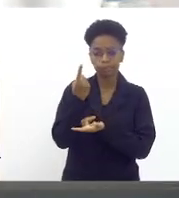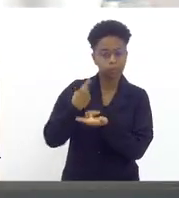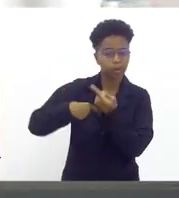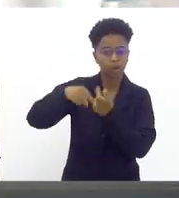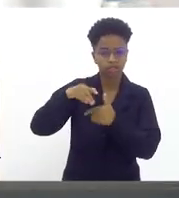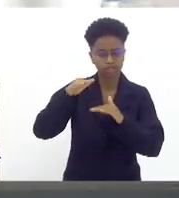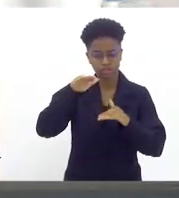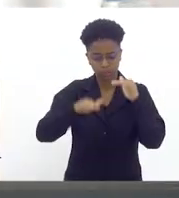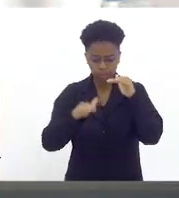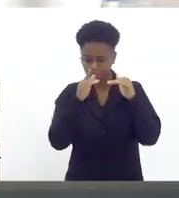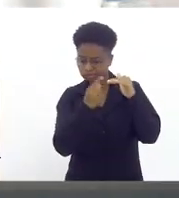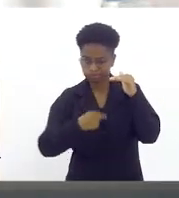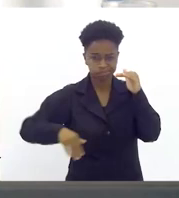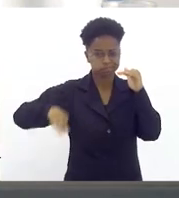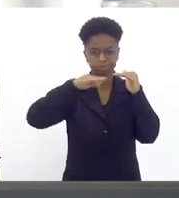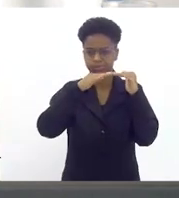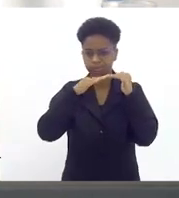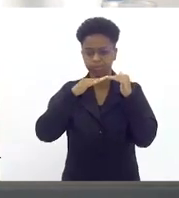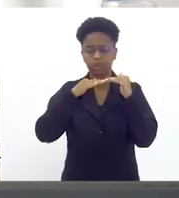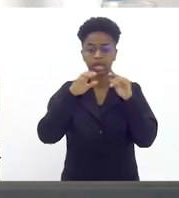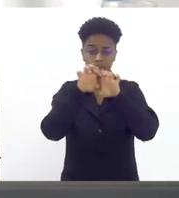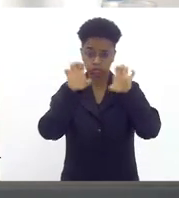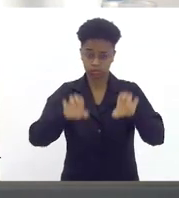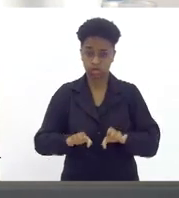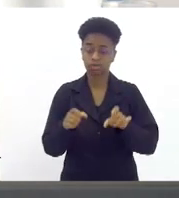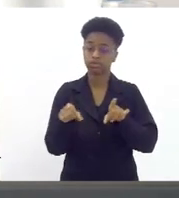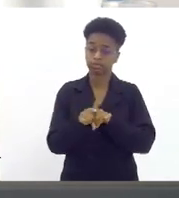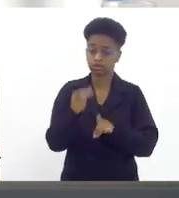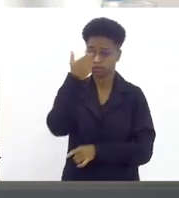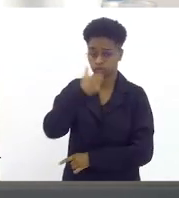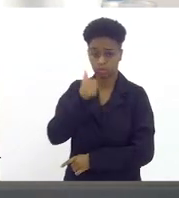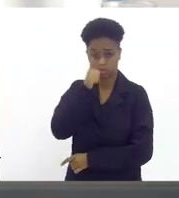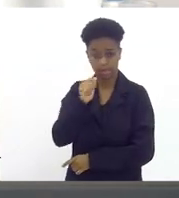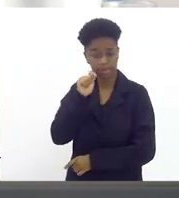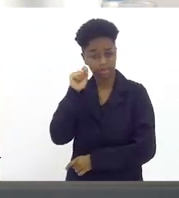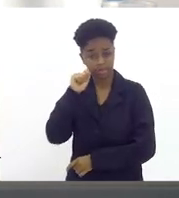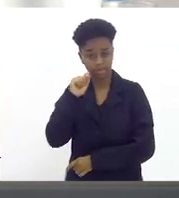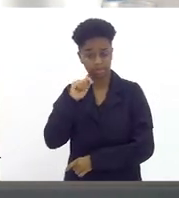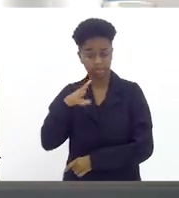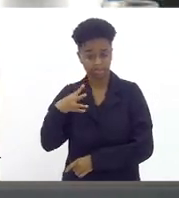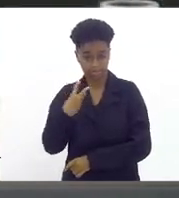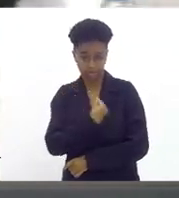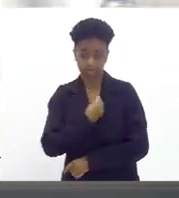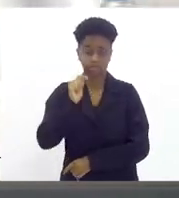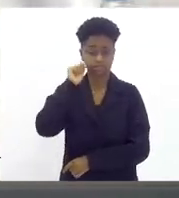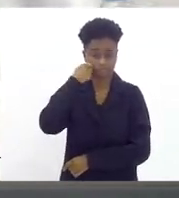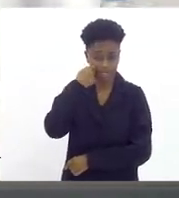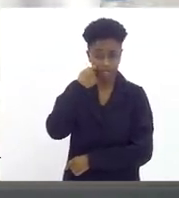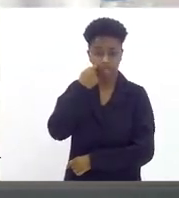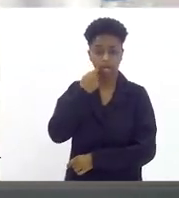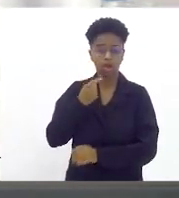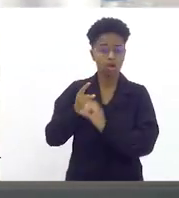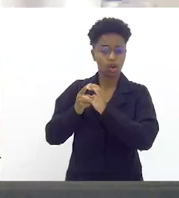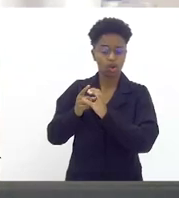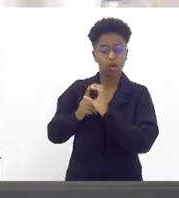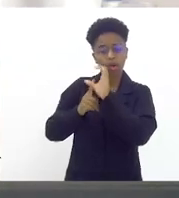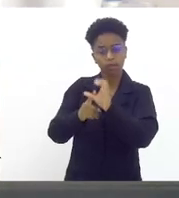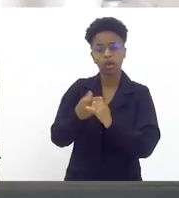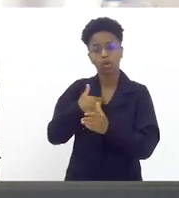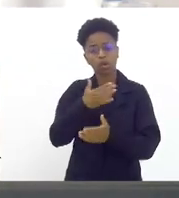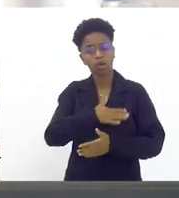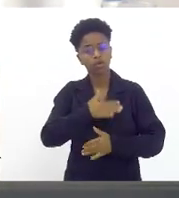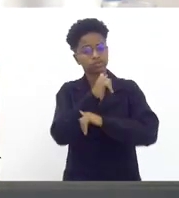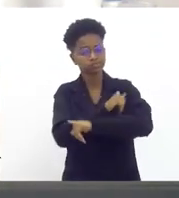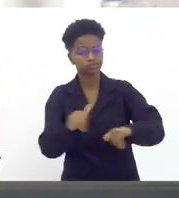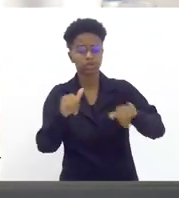desigualdades estrutural. E eu, como uma mulher transexual negra comunista, gosto de frisar isso. Não há possibilidade de